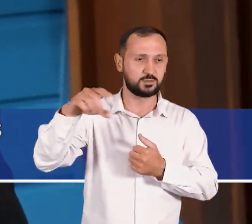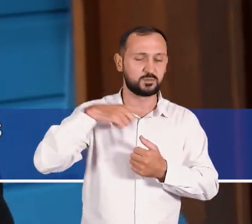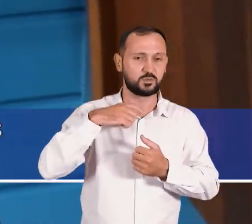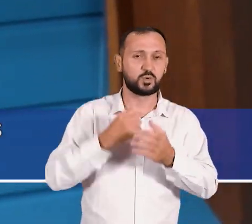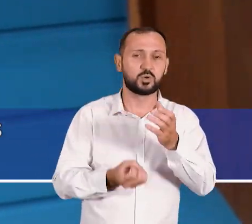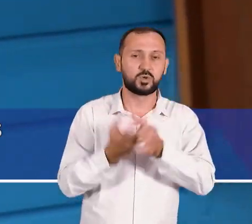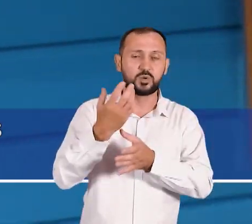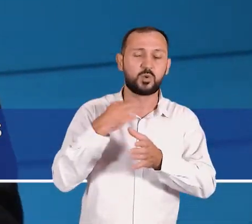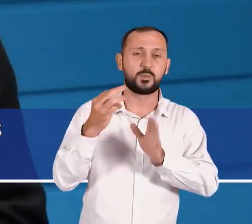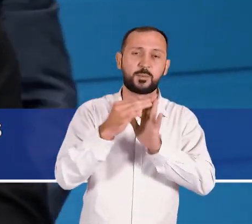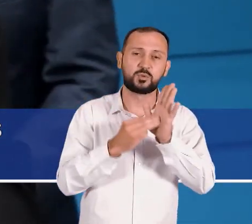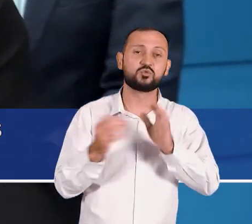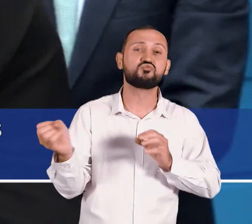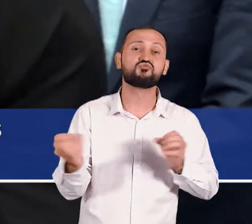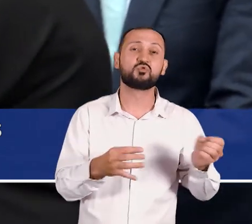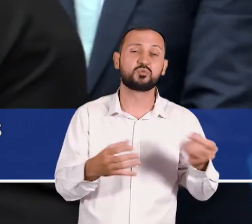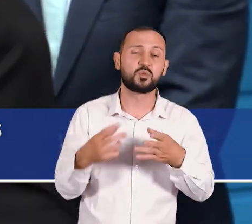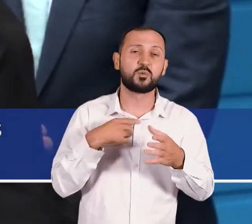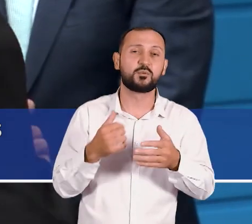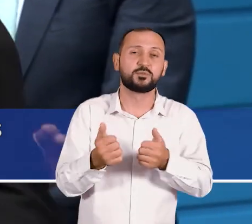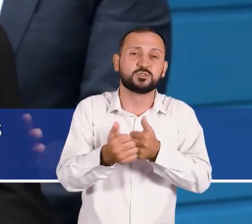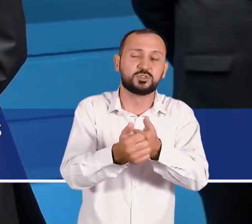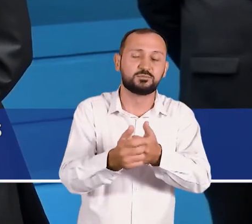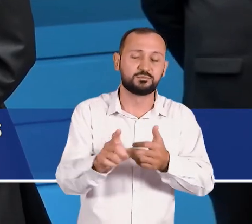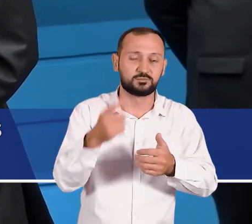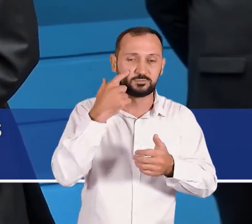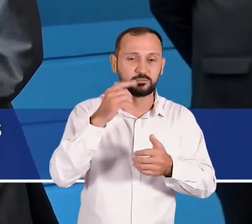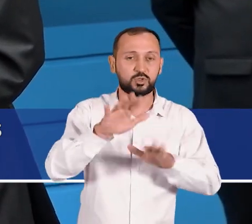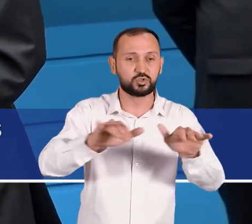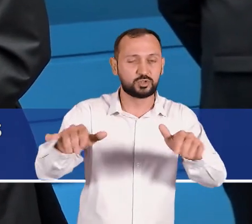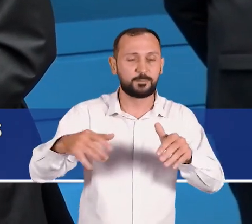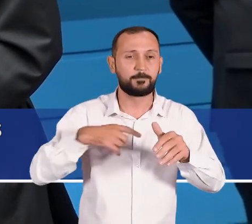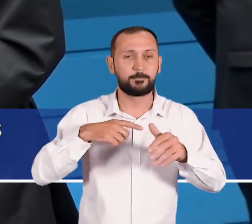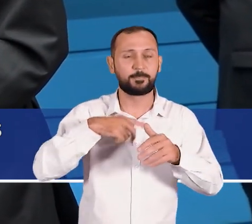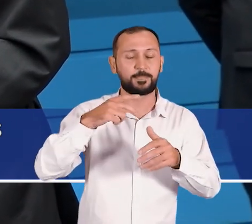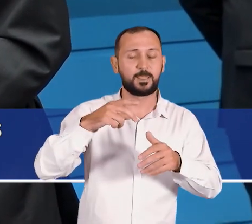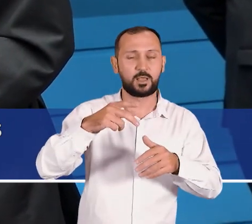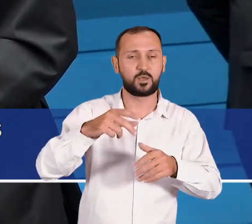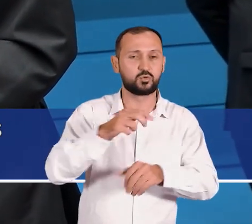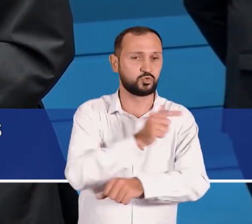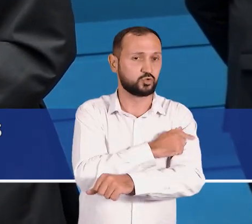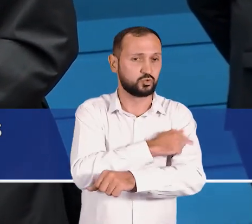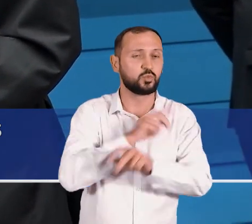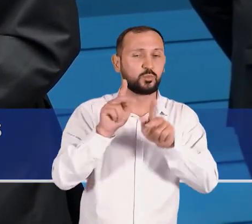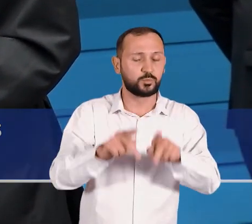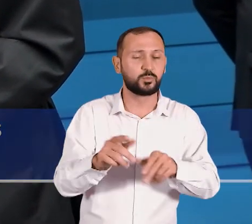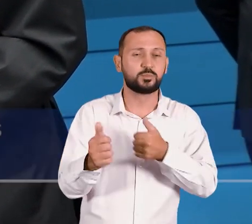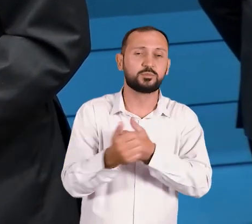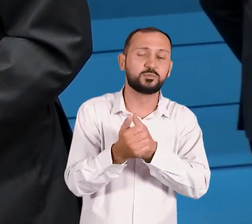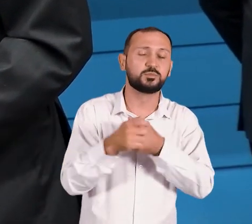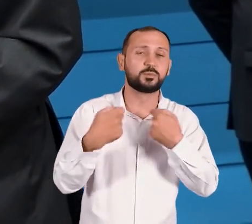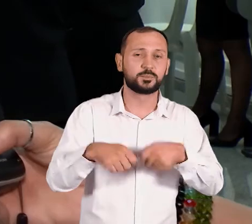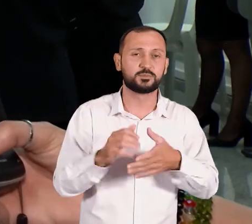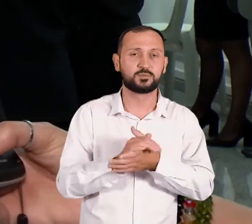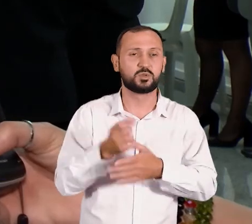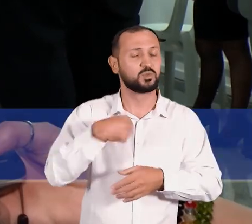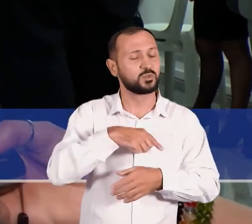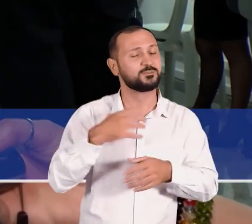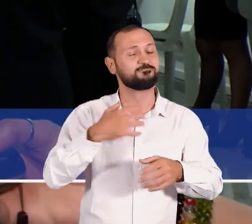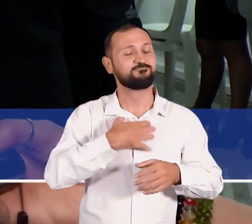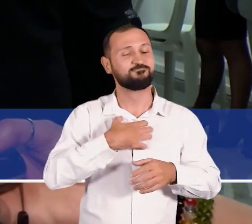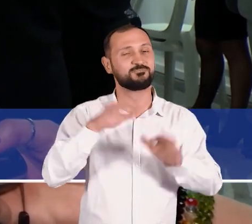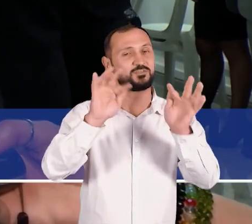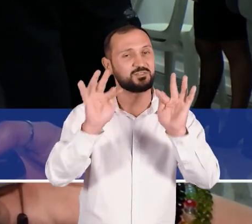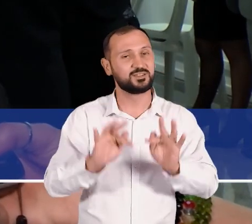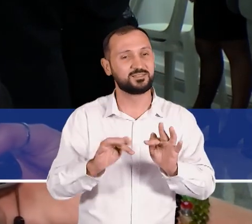educação, estabeleceu uma nova metodologia de trabalho para aproximar os gestores públicos das necessidades da população. Todos nós ficamos